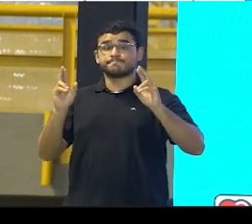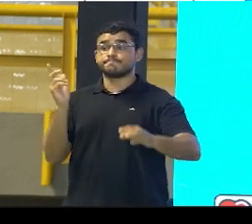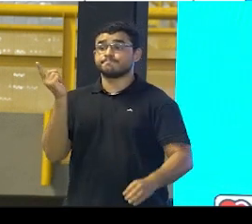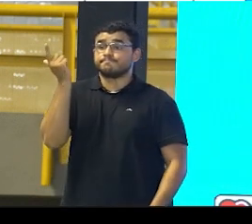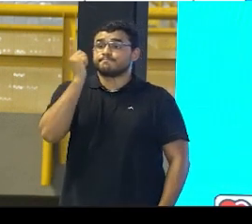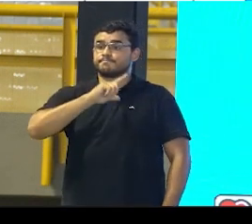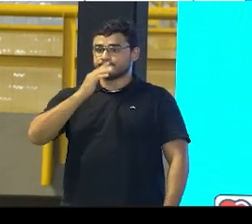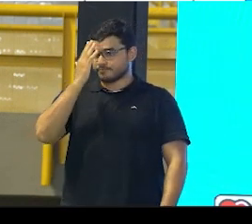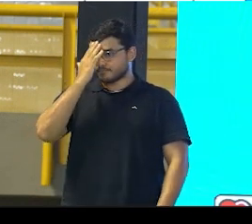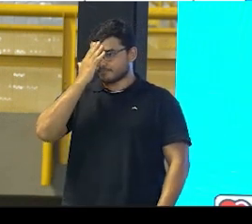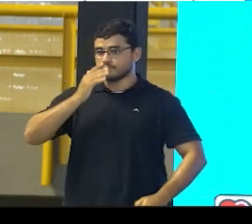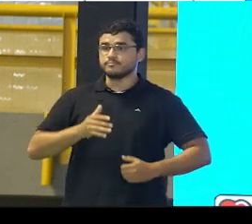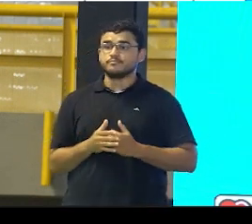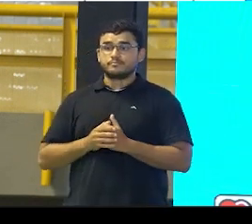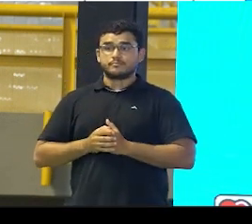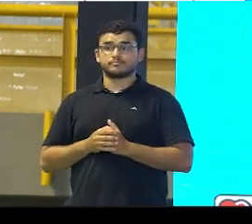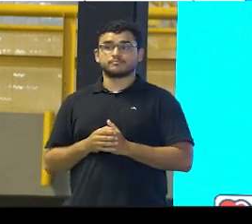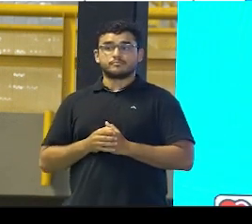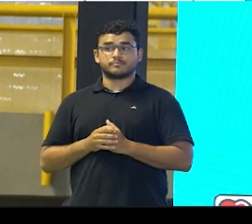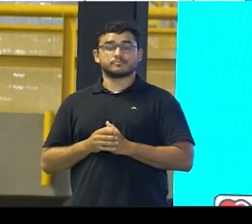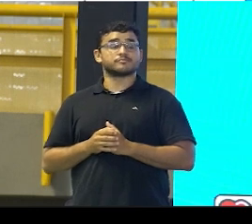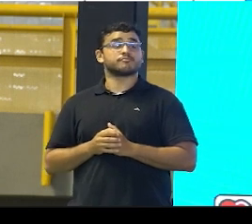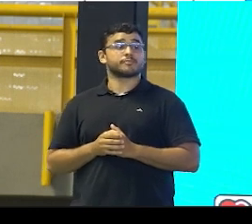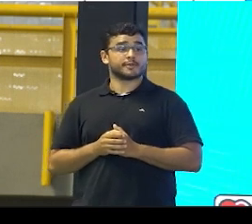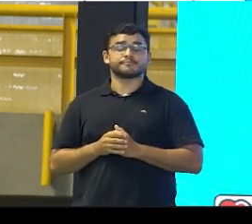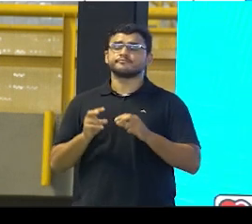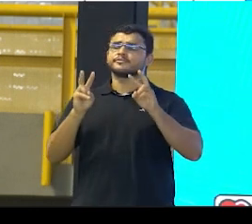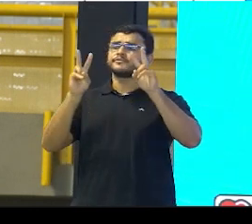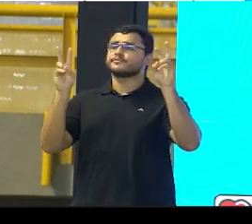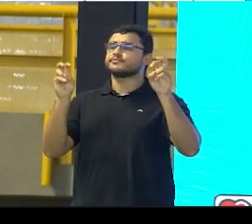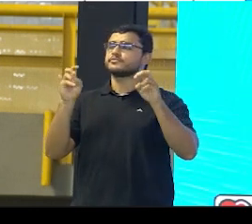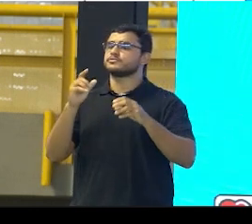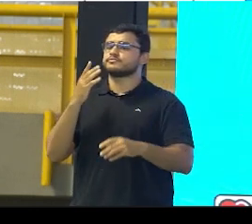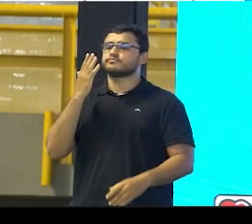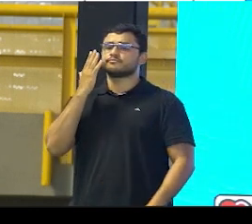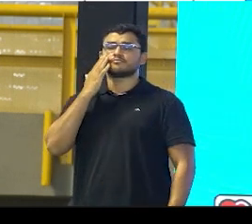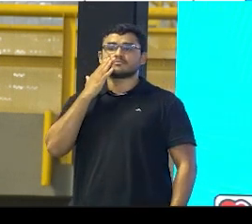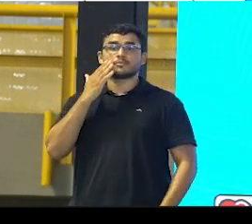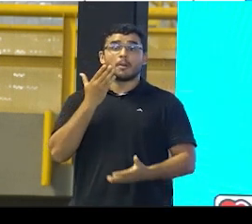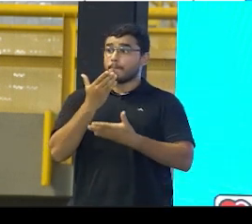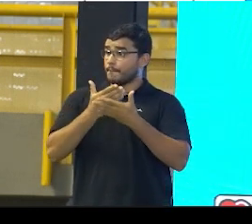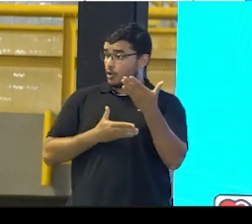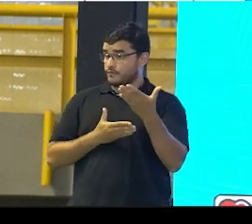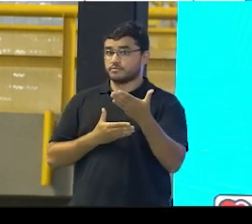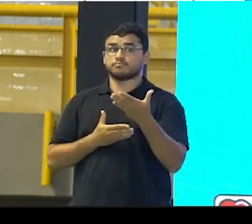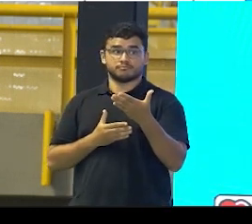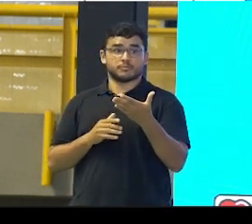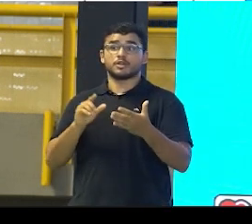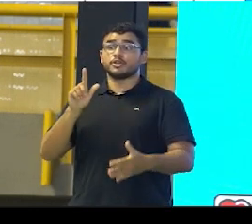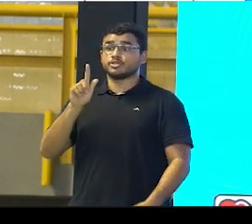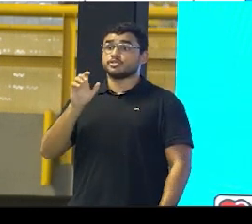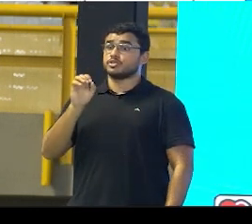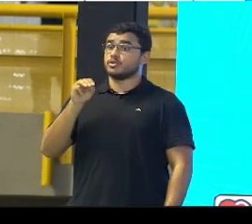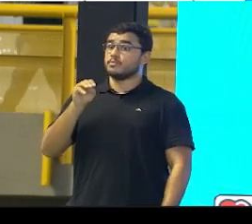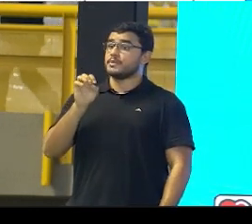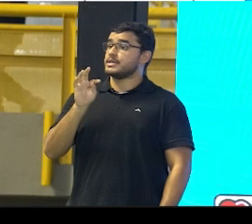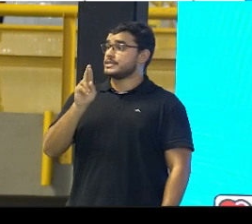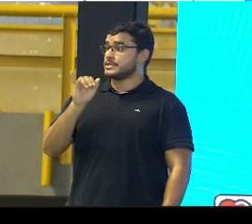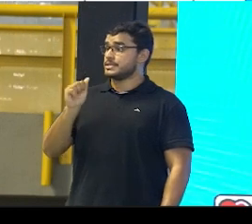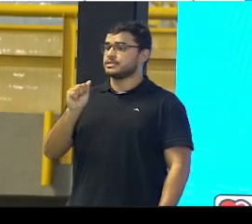bem, meus queridos, seguinte, quando a gente fala de geometria, o nome já está dizendo